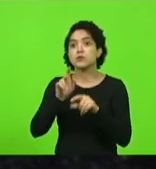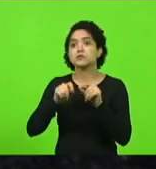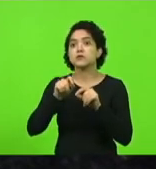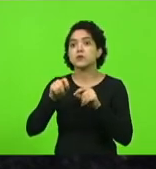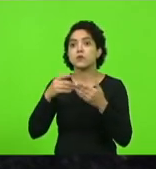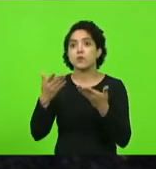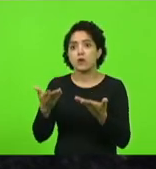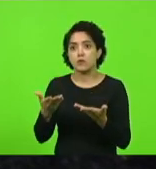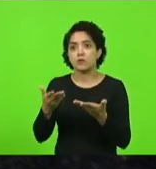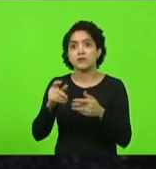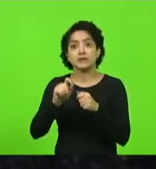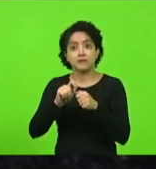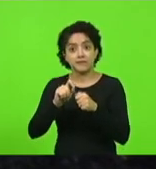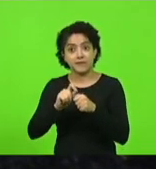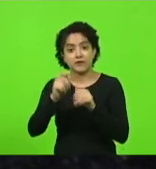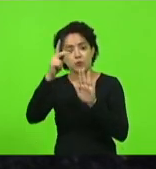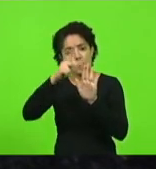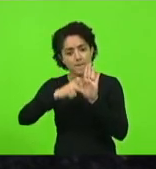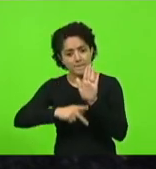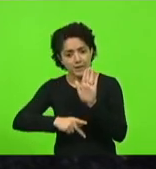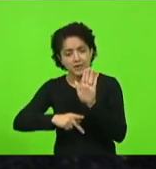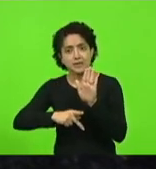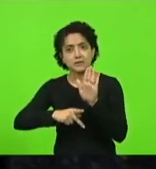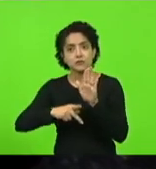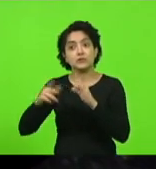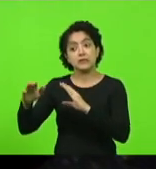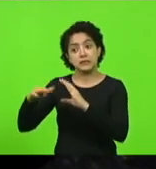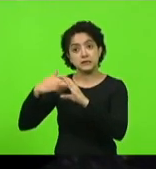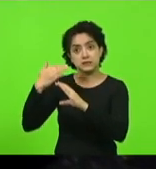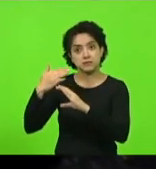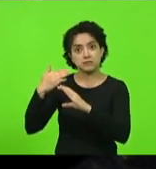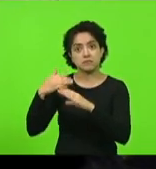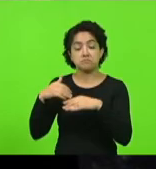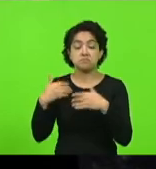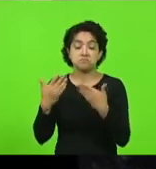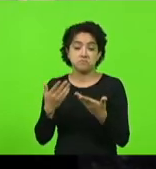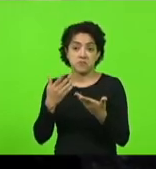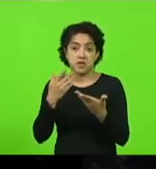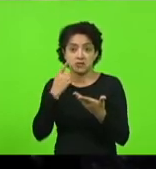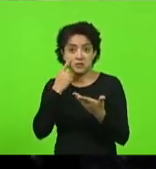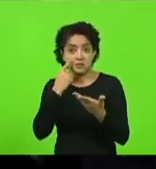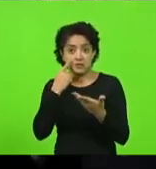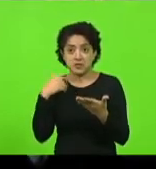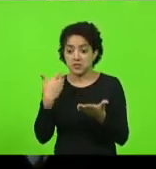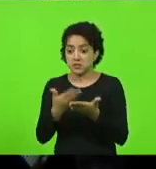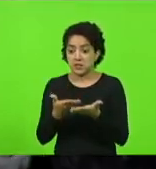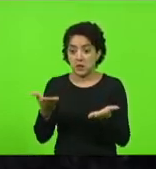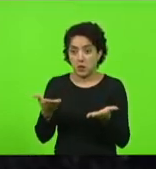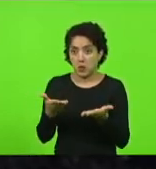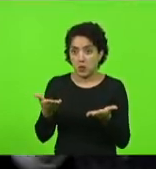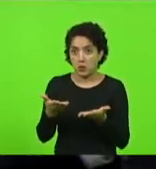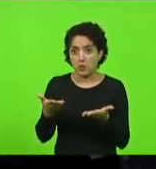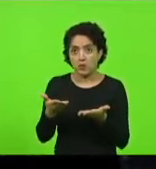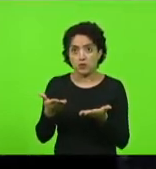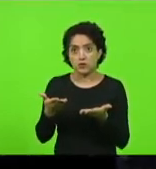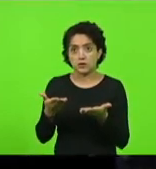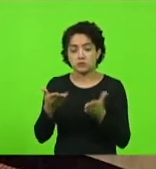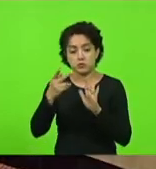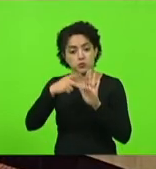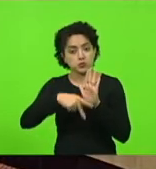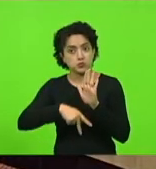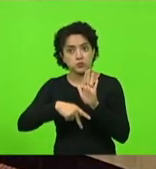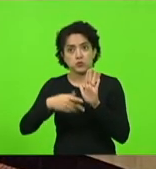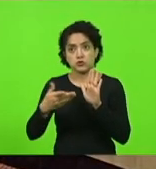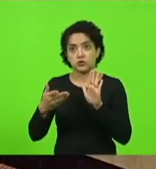sendo feito um plano de carreira que se encaminhado para cá. Pelo visto, parece que todos os planos de carreira ou todos os projetos